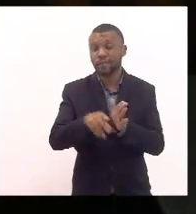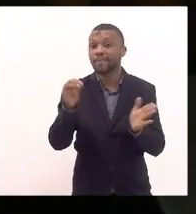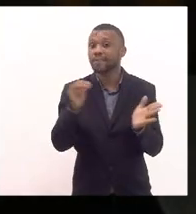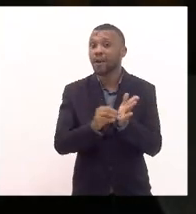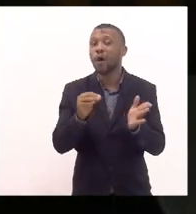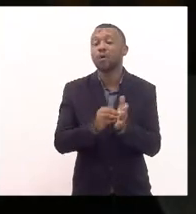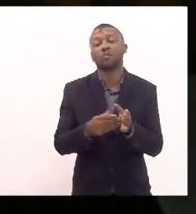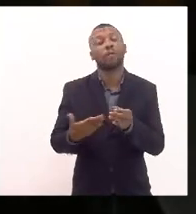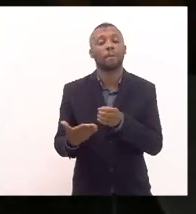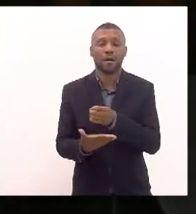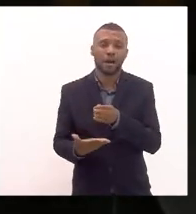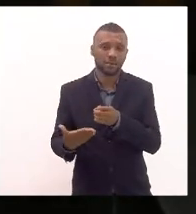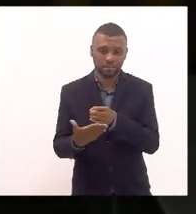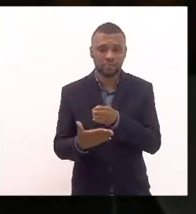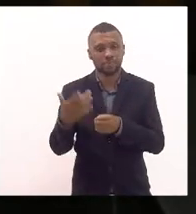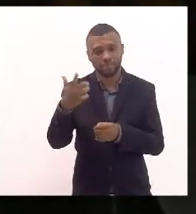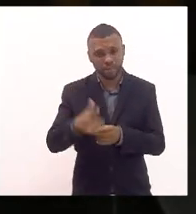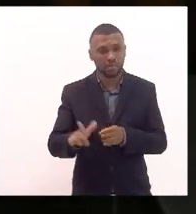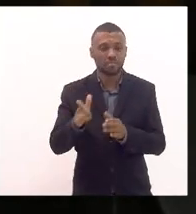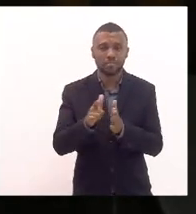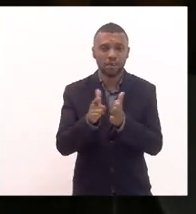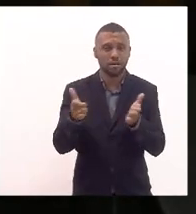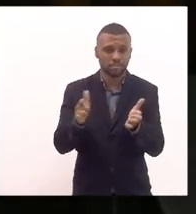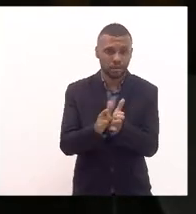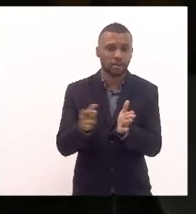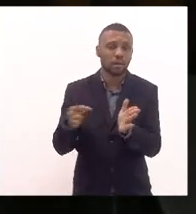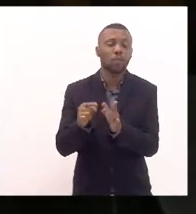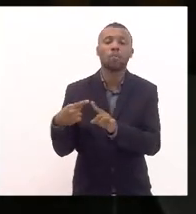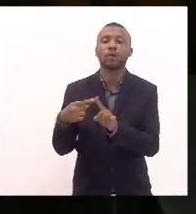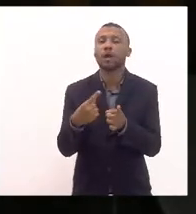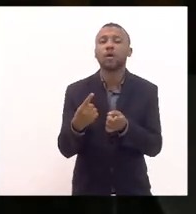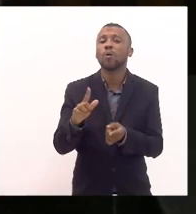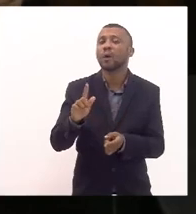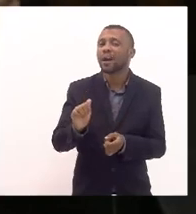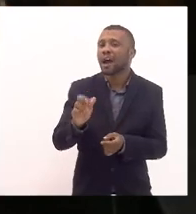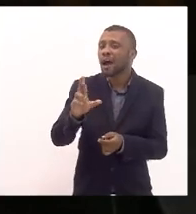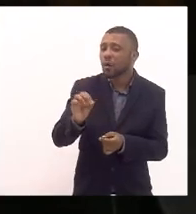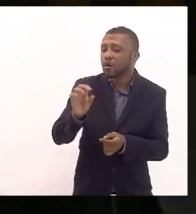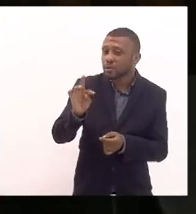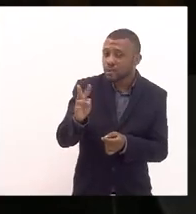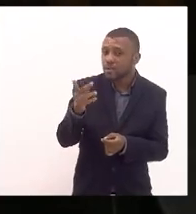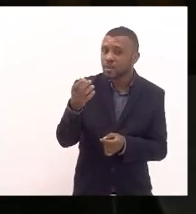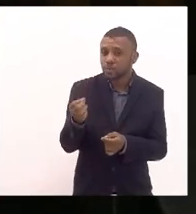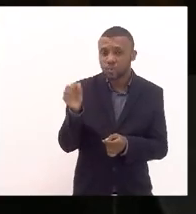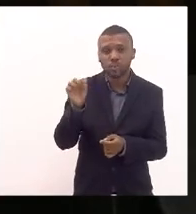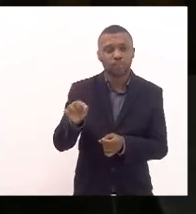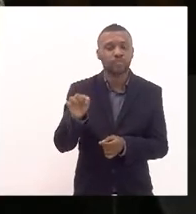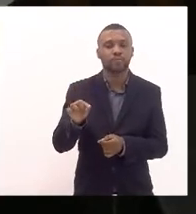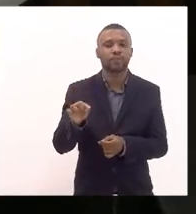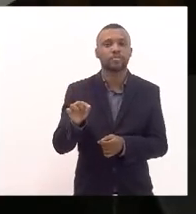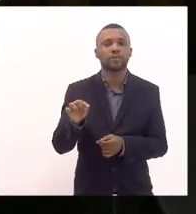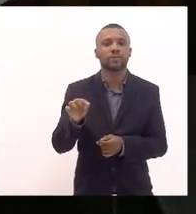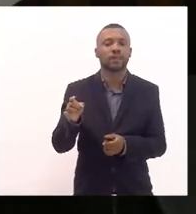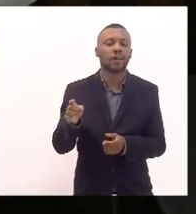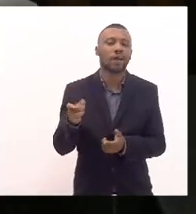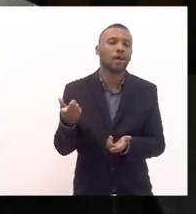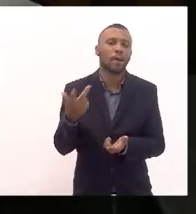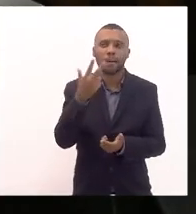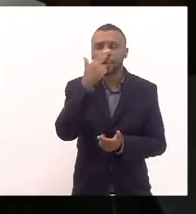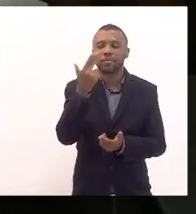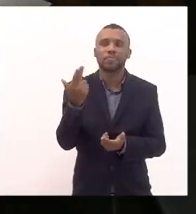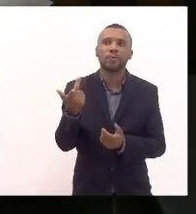matéria aqui ó mais uma matéria porque o Garotinho né muito